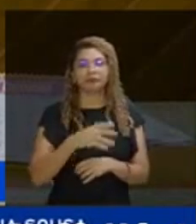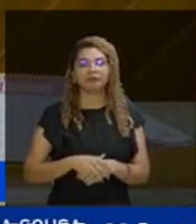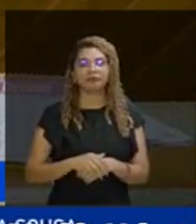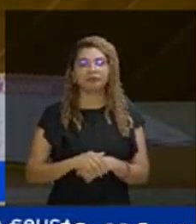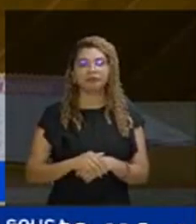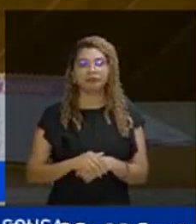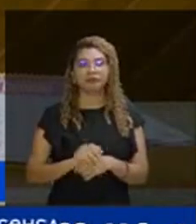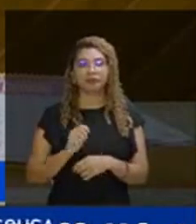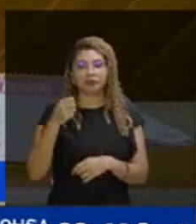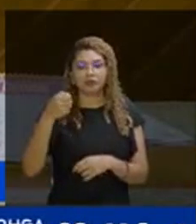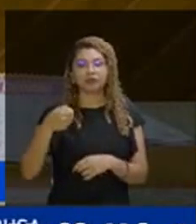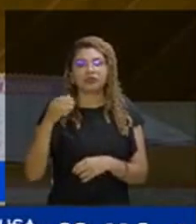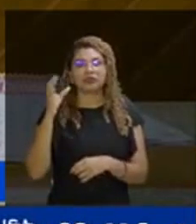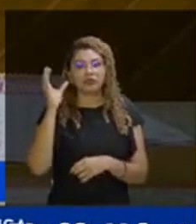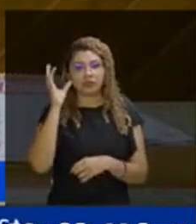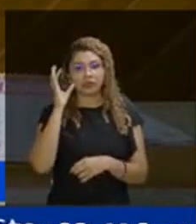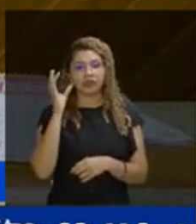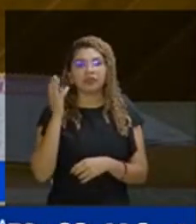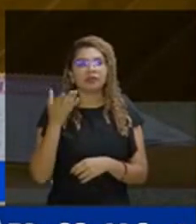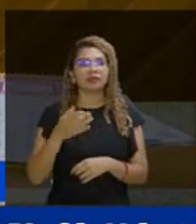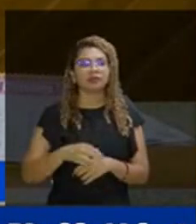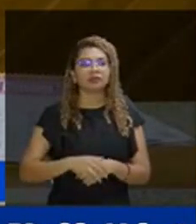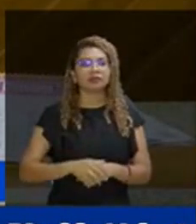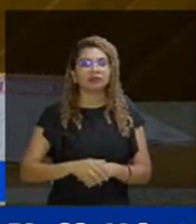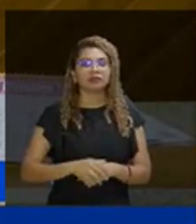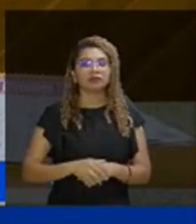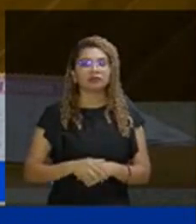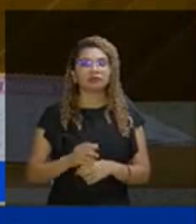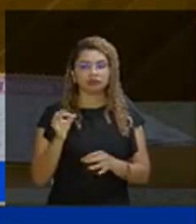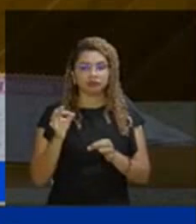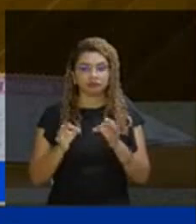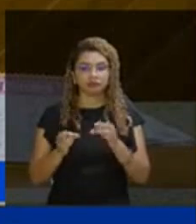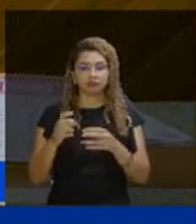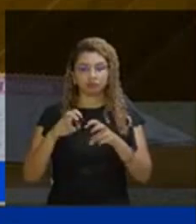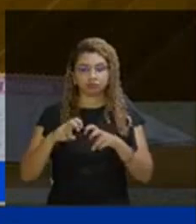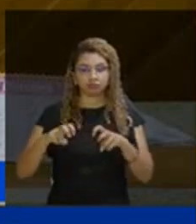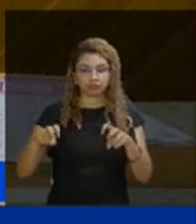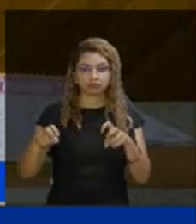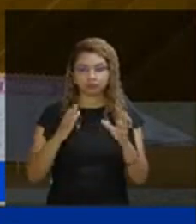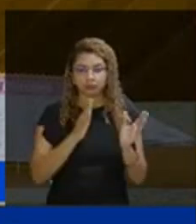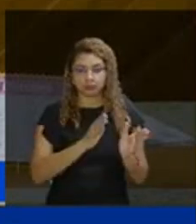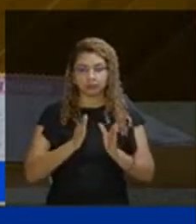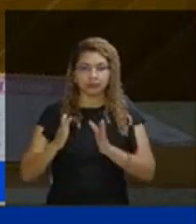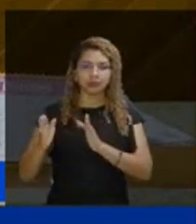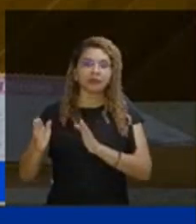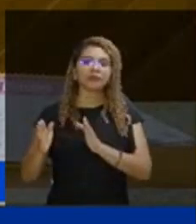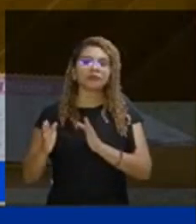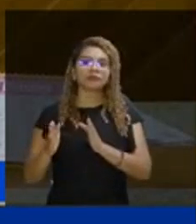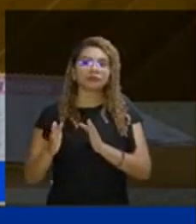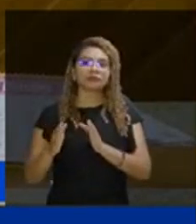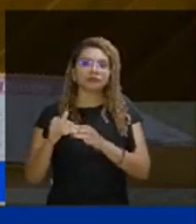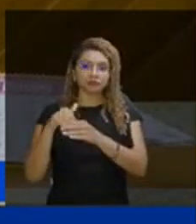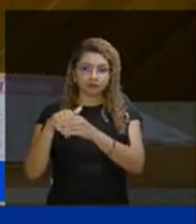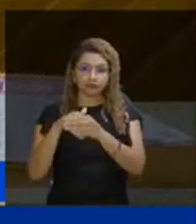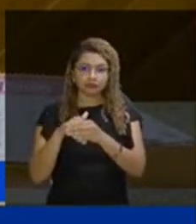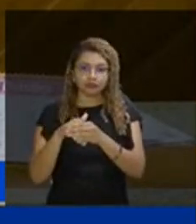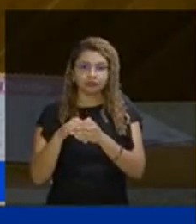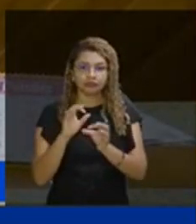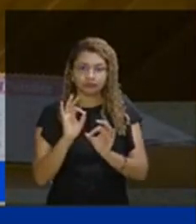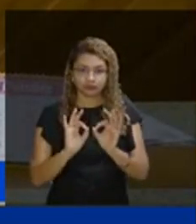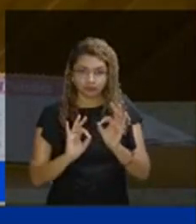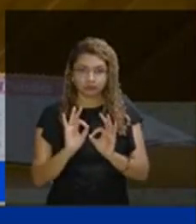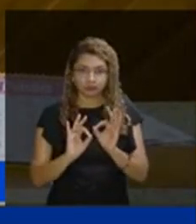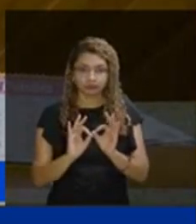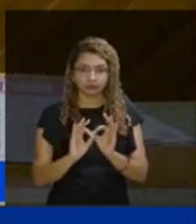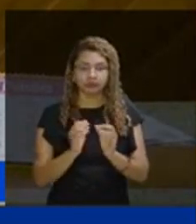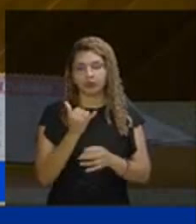Juiz Carlos Fernando, depois seria a juíza Paula Santos, depois Rivaldo Valente, depois Carlos Torque, depois Anselmo Gonçalves. Essa era a ordem.